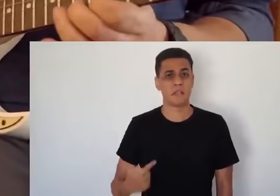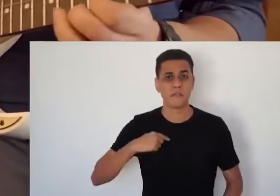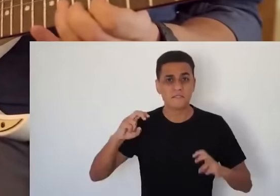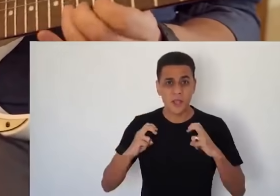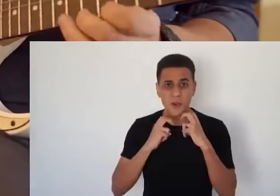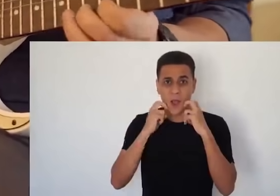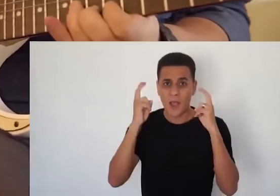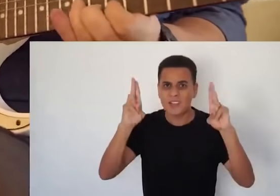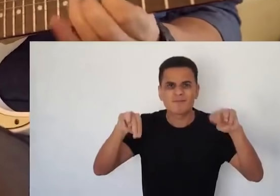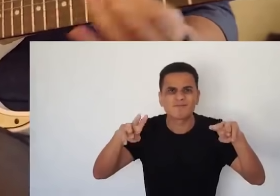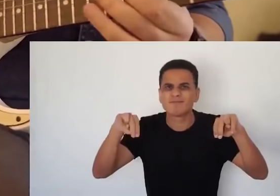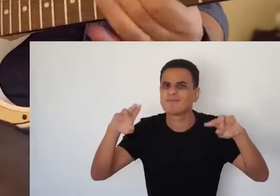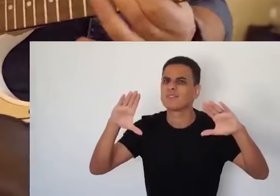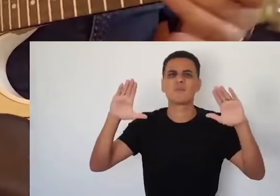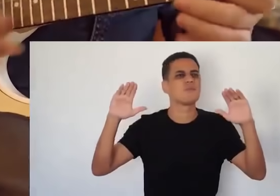Não me